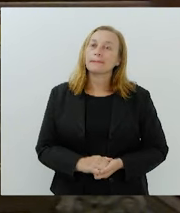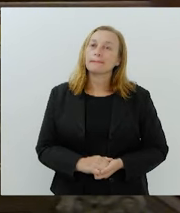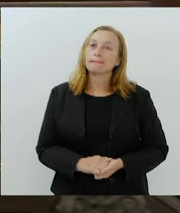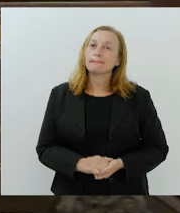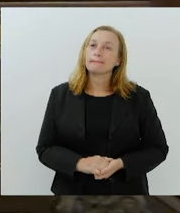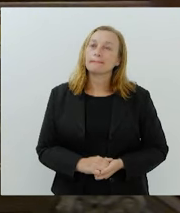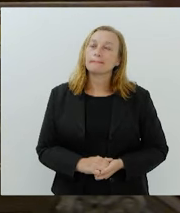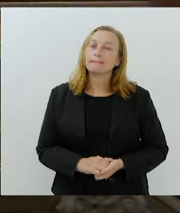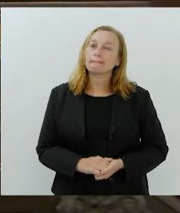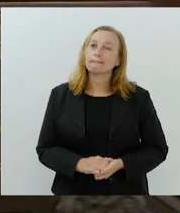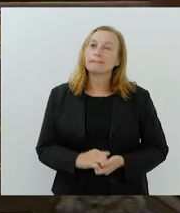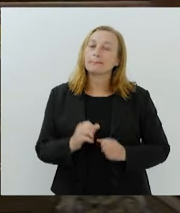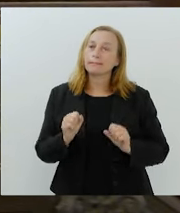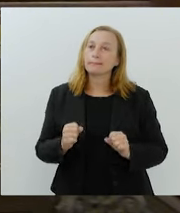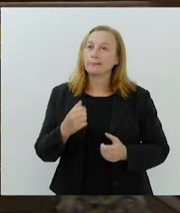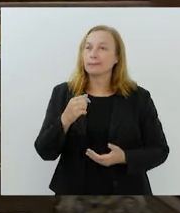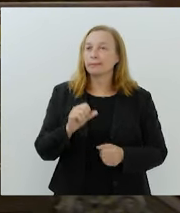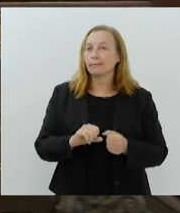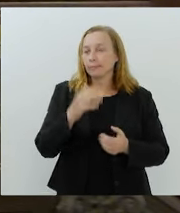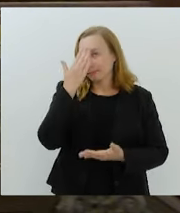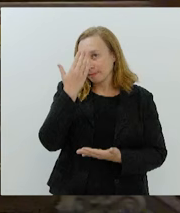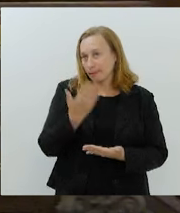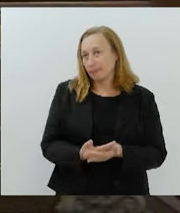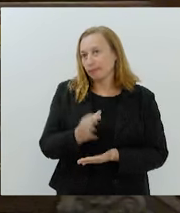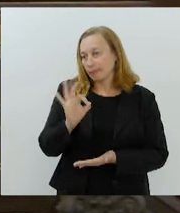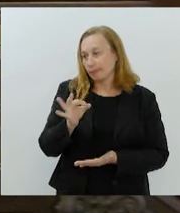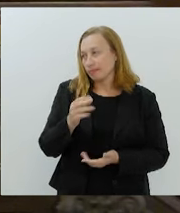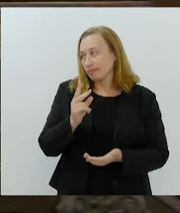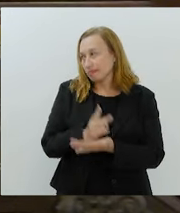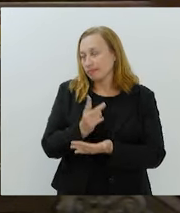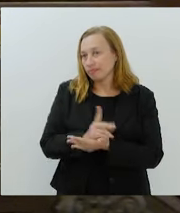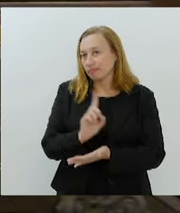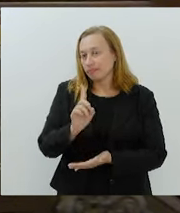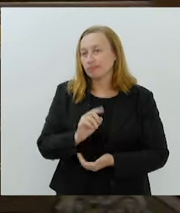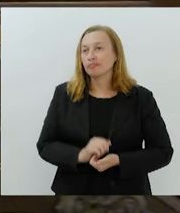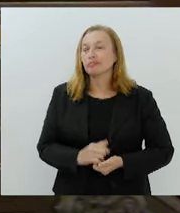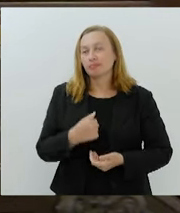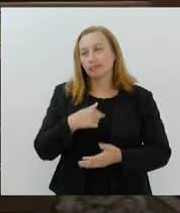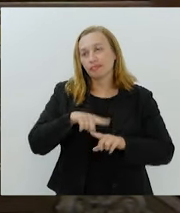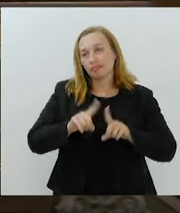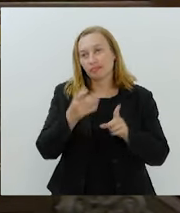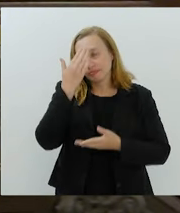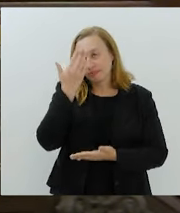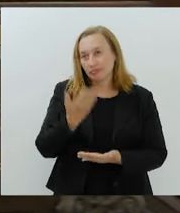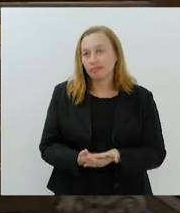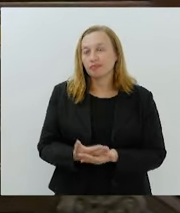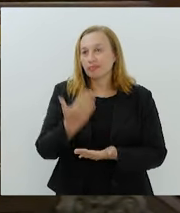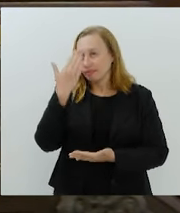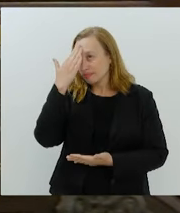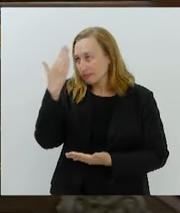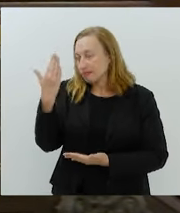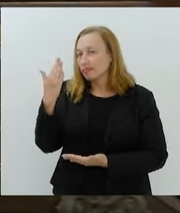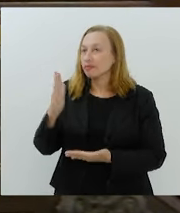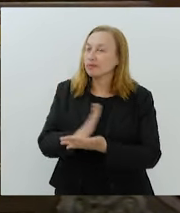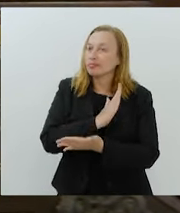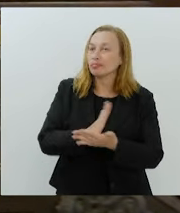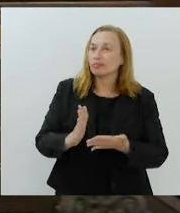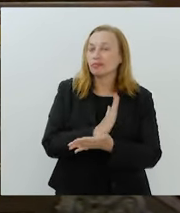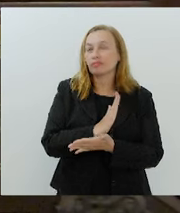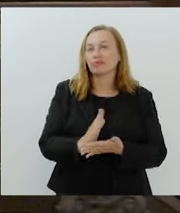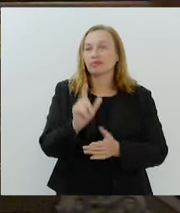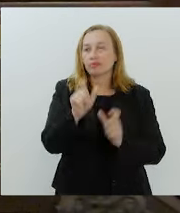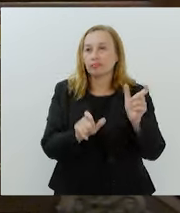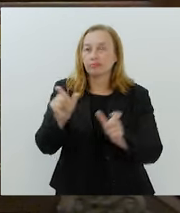e podendo fazer o que eu acredito ser o certo, ainda que não seja, mas eu acredito. E quero agradecer algumas pessoas